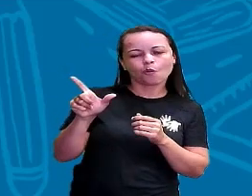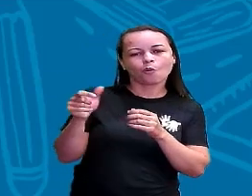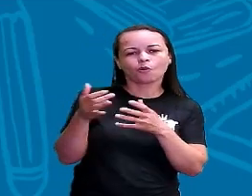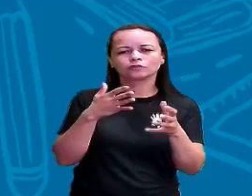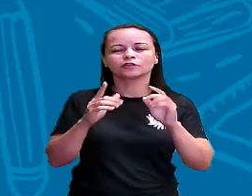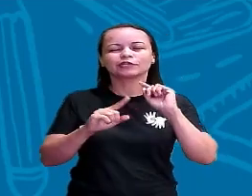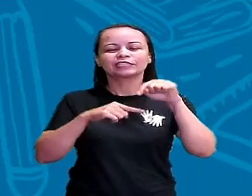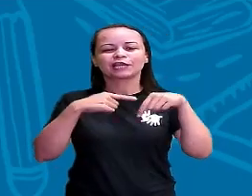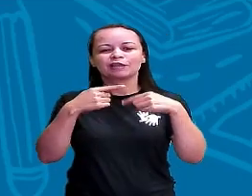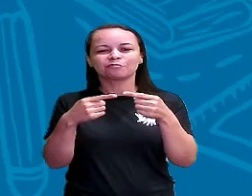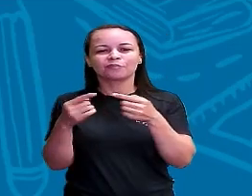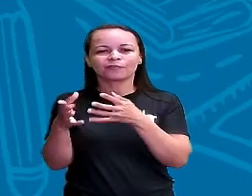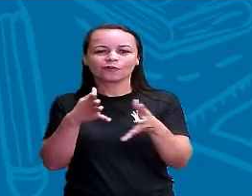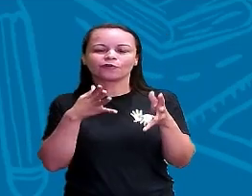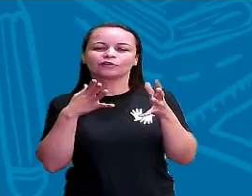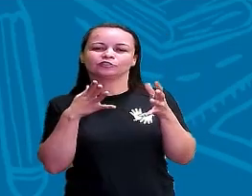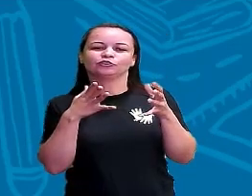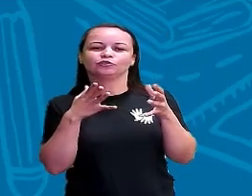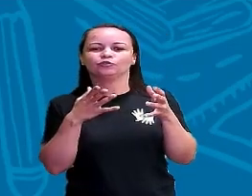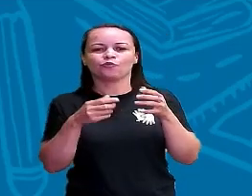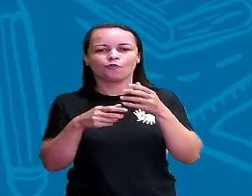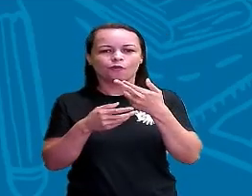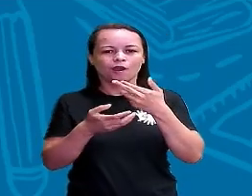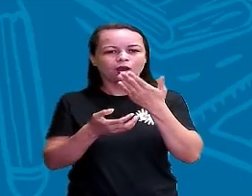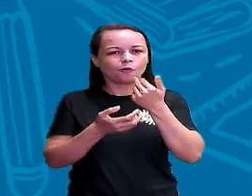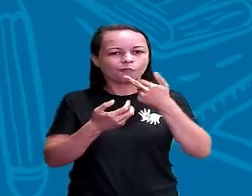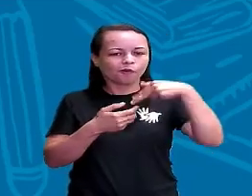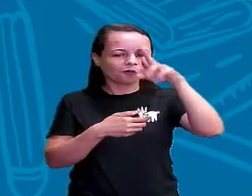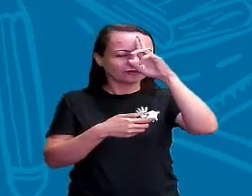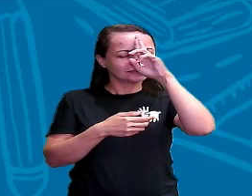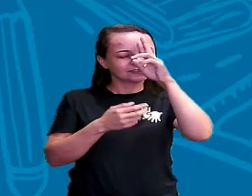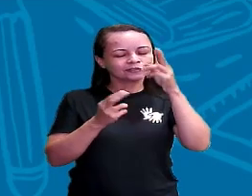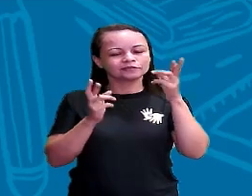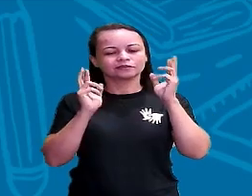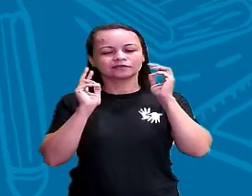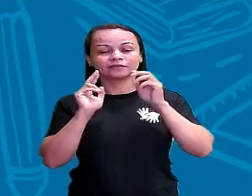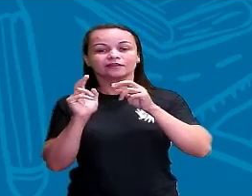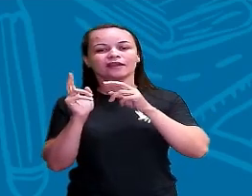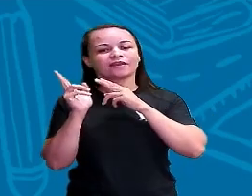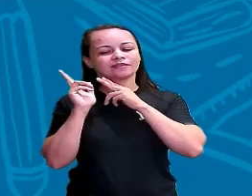do almoço, deitado no sofá, dizendo, adoramos cestas.